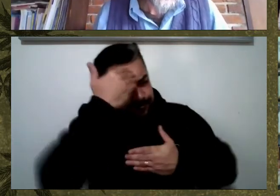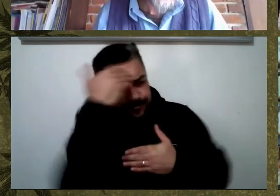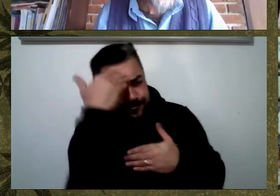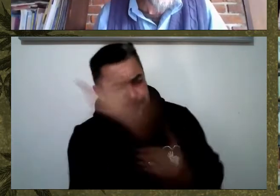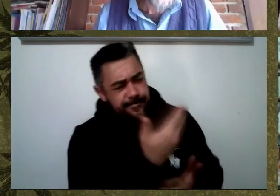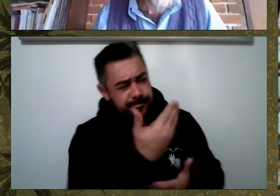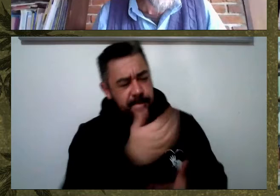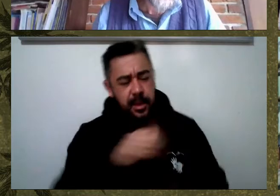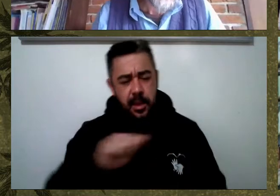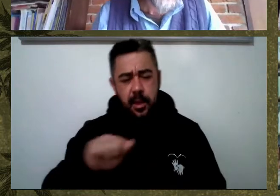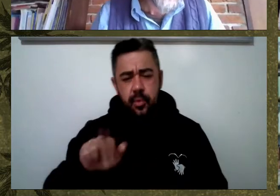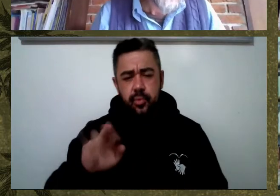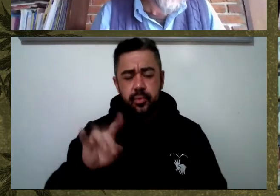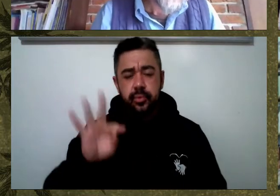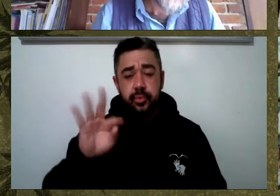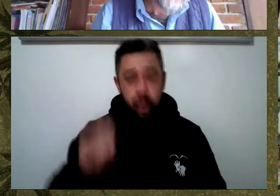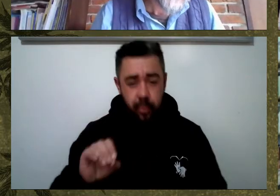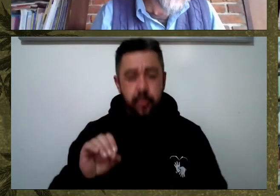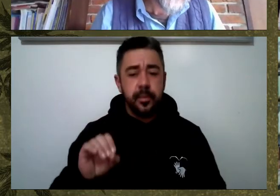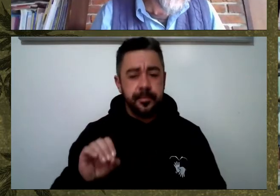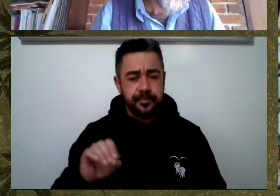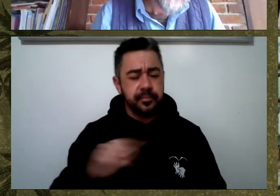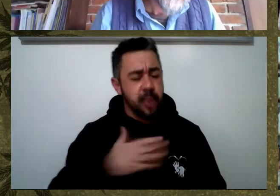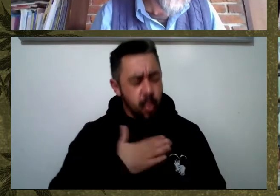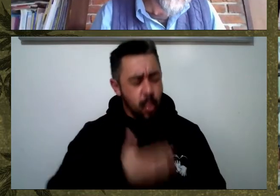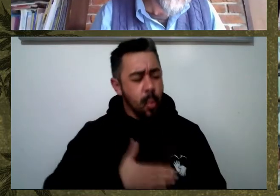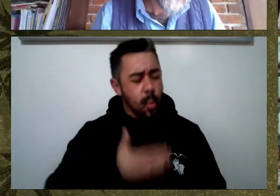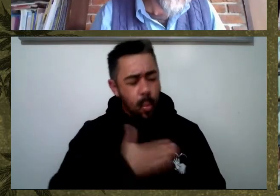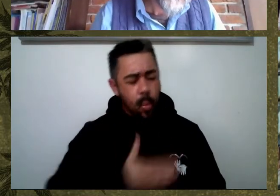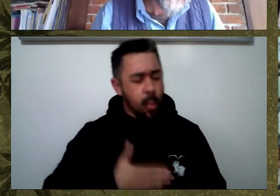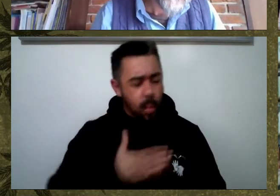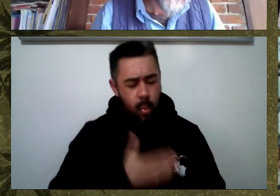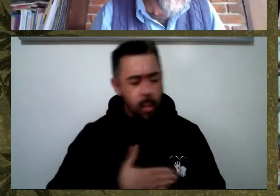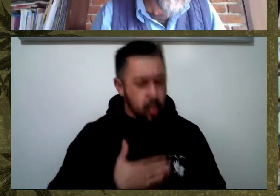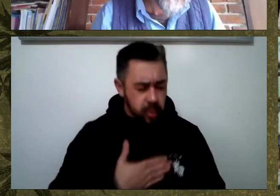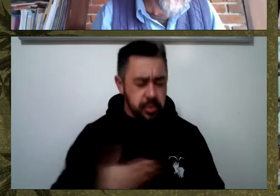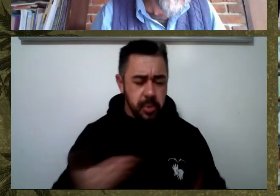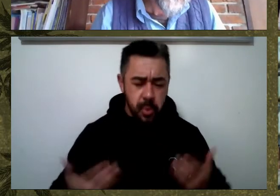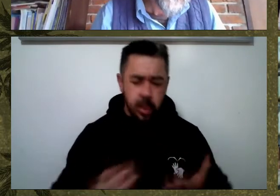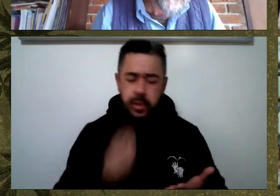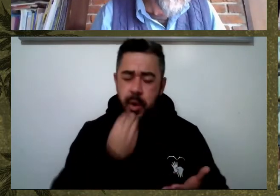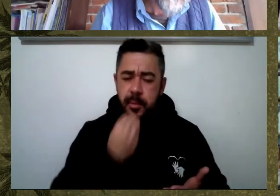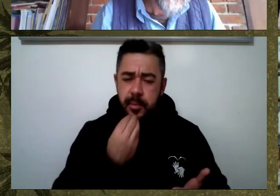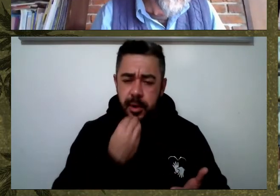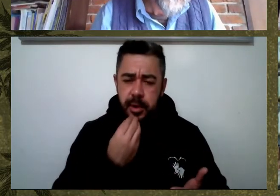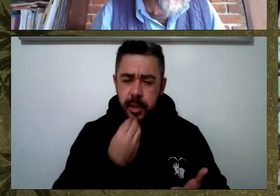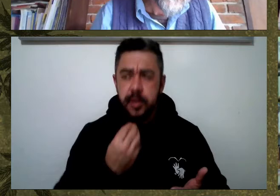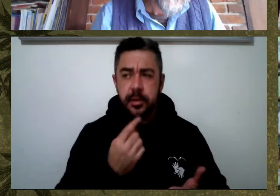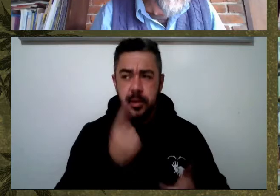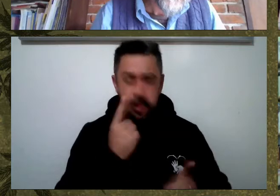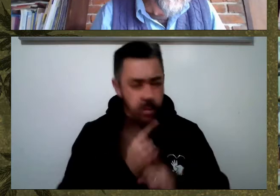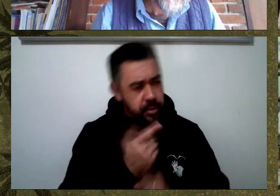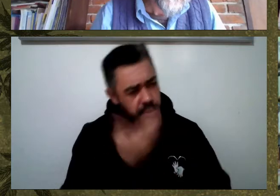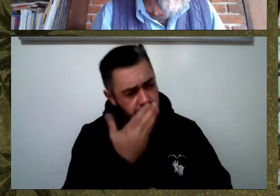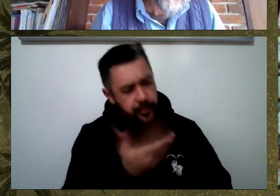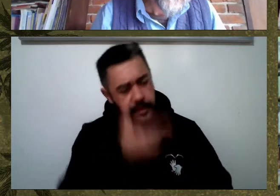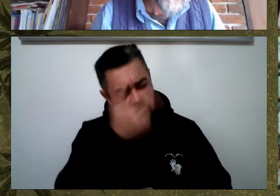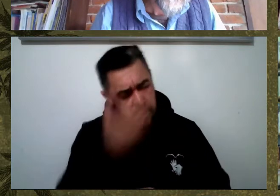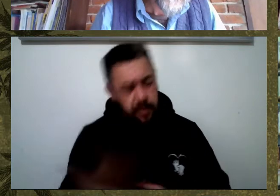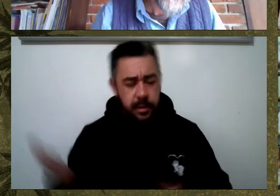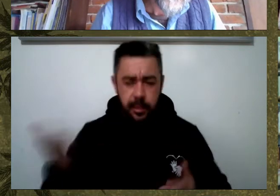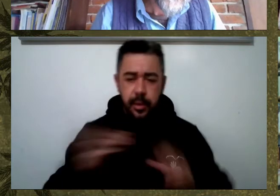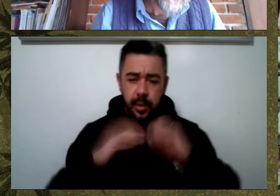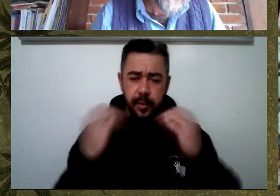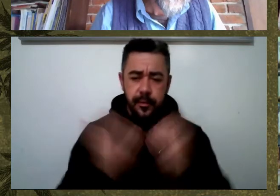Augusto. Es un gusto tener la oportunidad de encontrarte aquí. Es un amigo